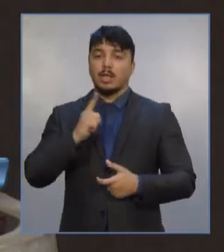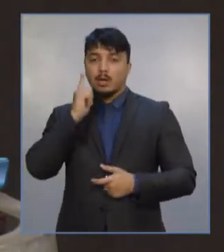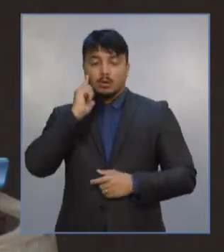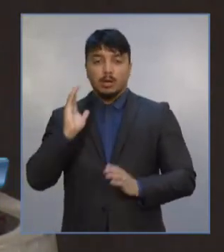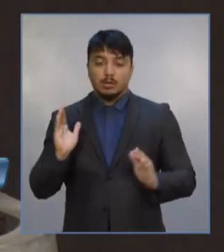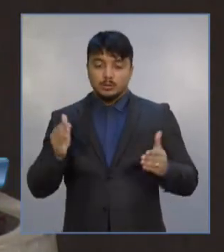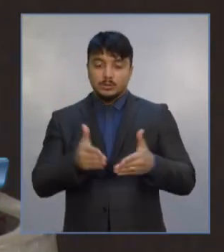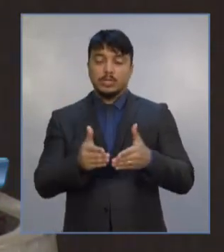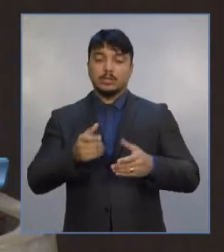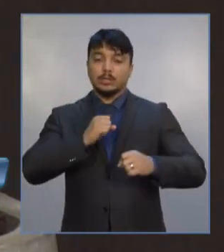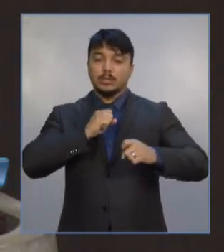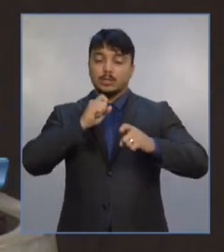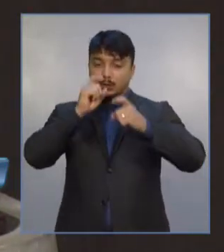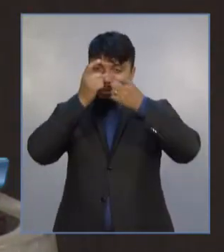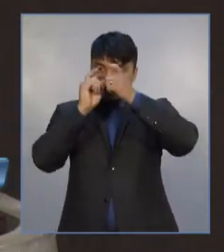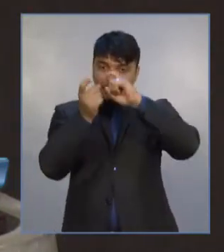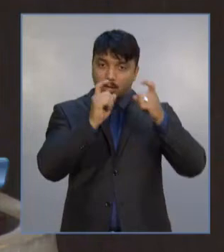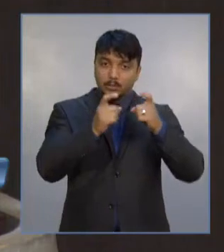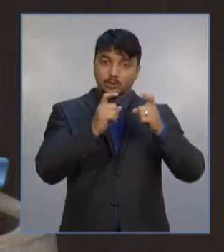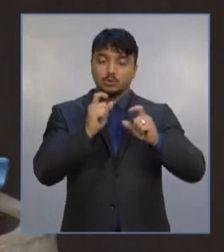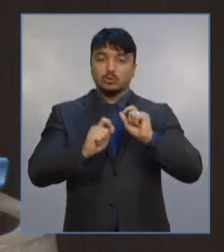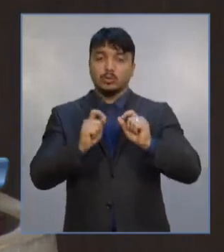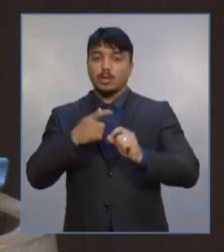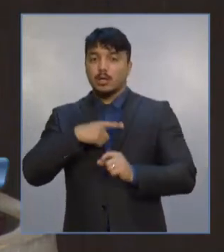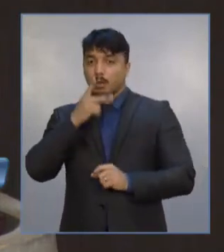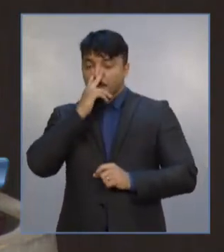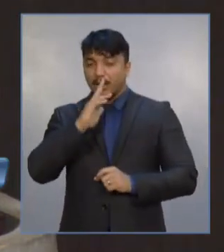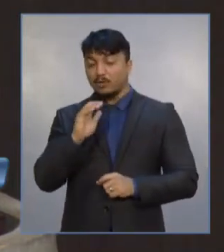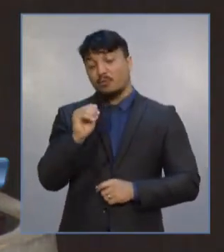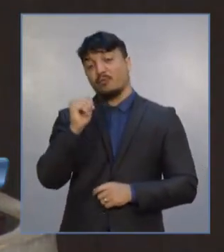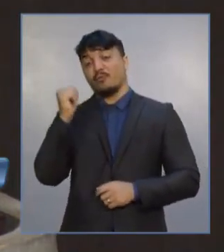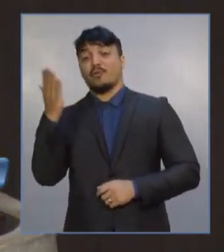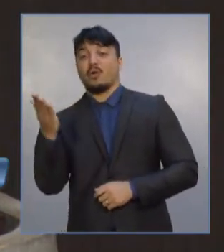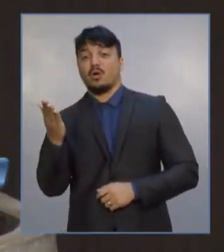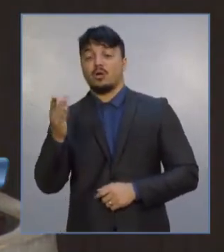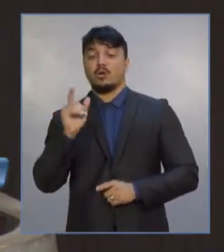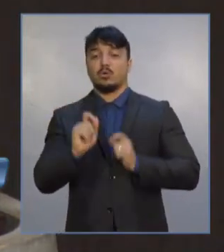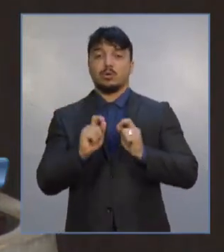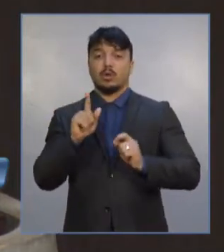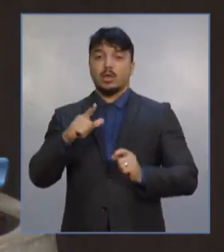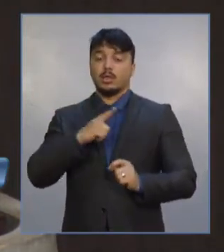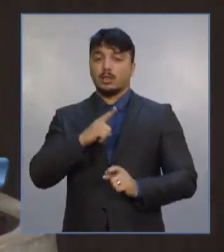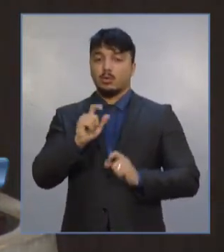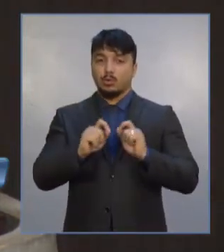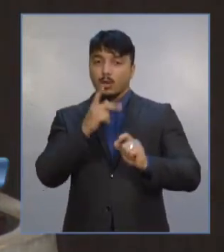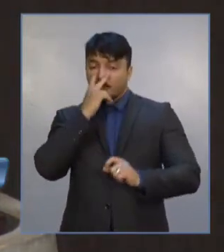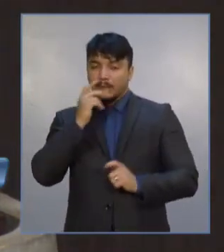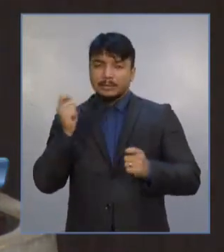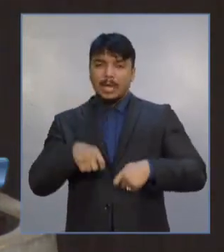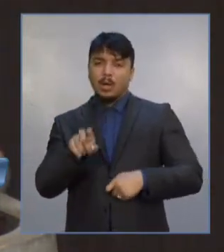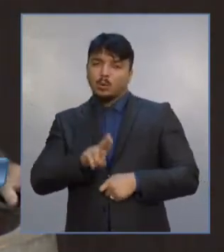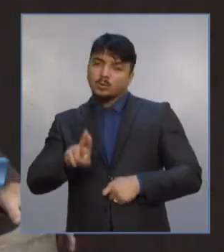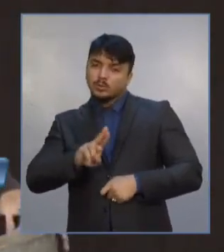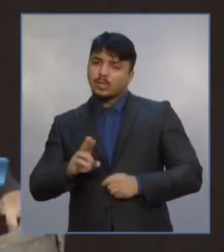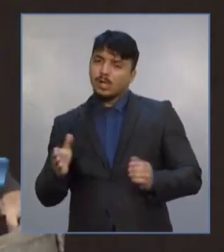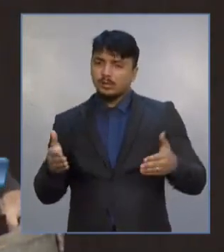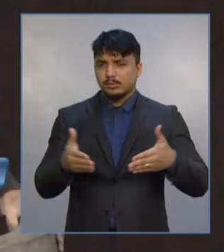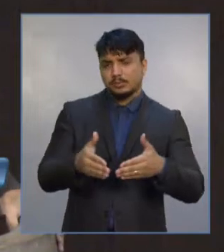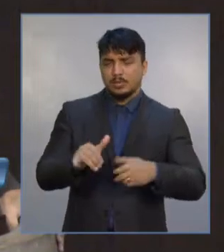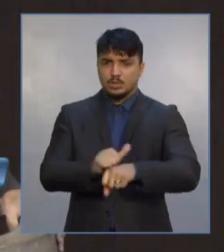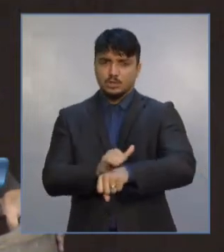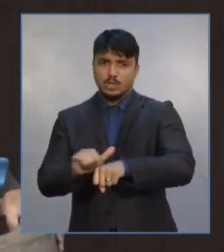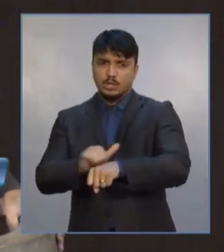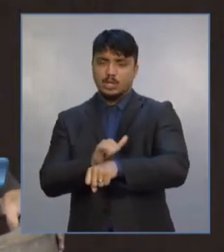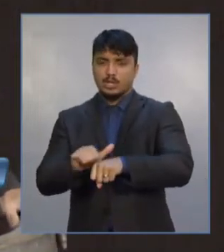debate nacional debates que estão fora da conjuntura, mas que são úteis nesse momento,